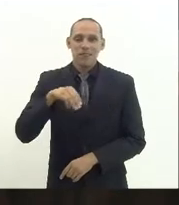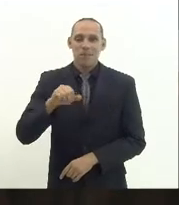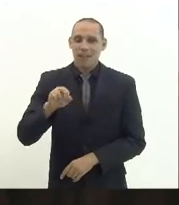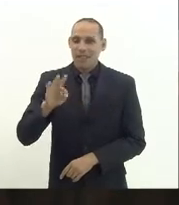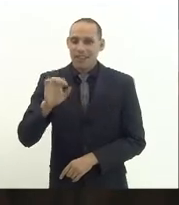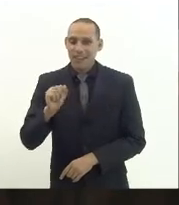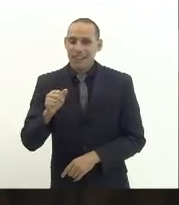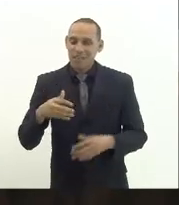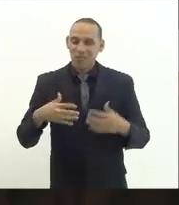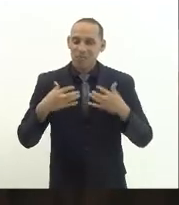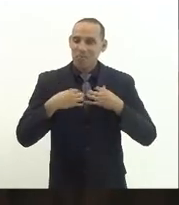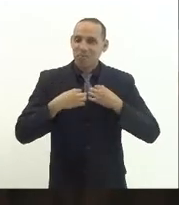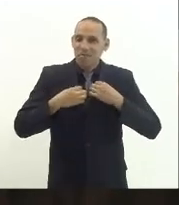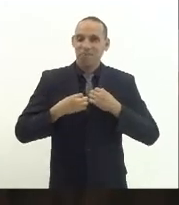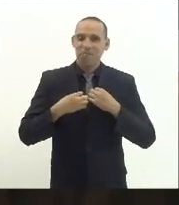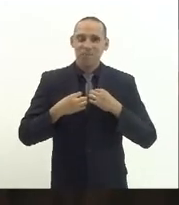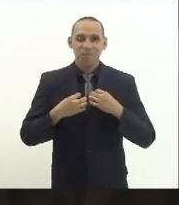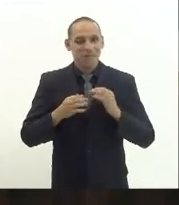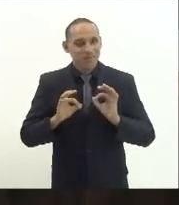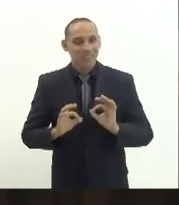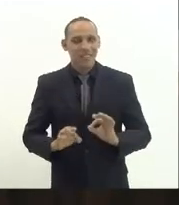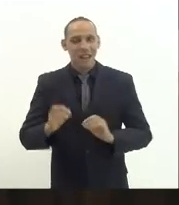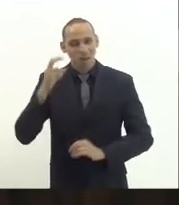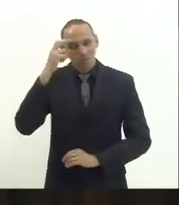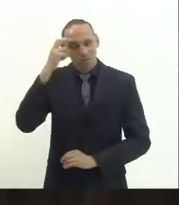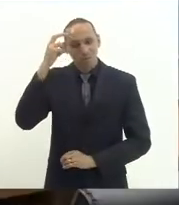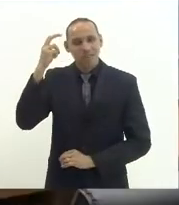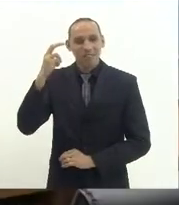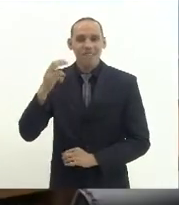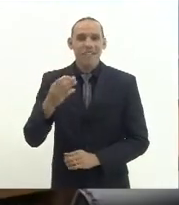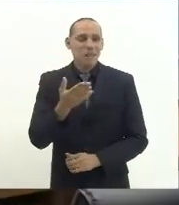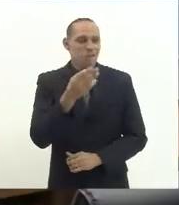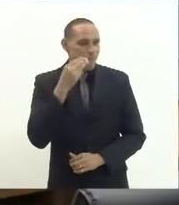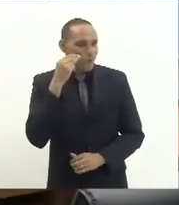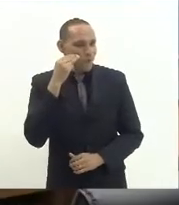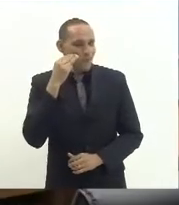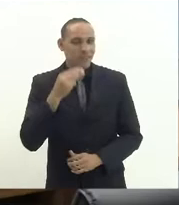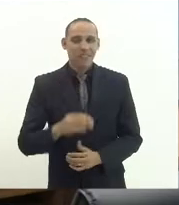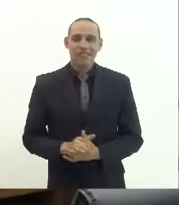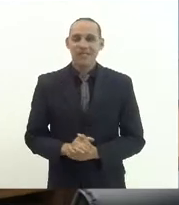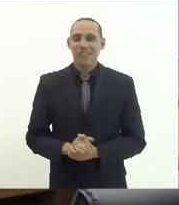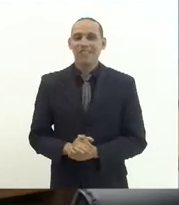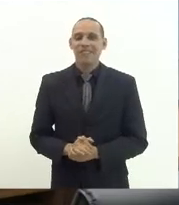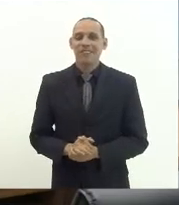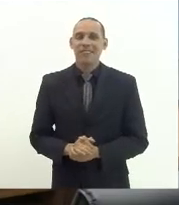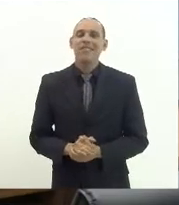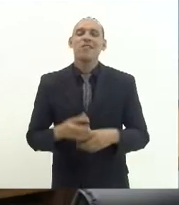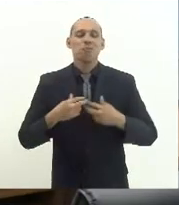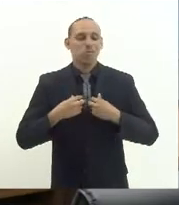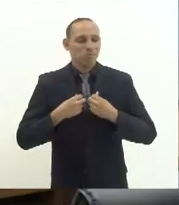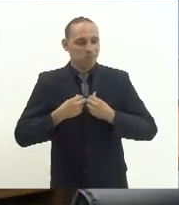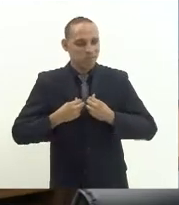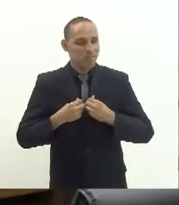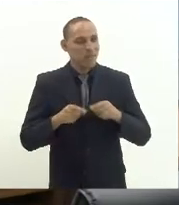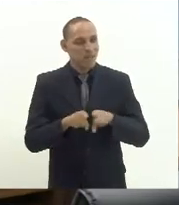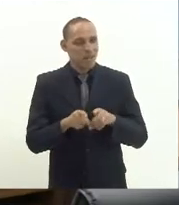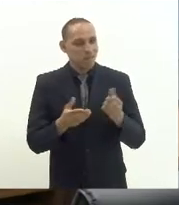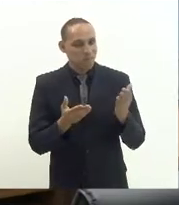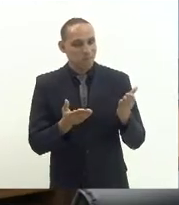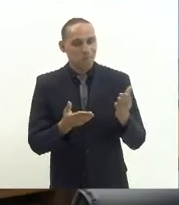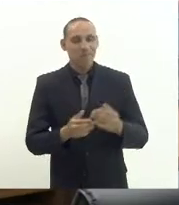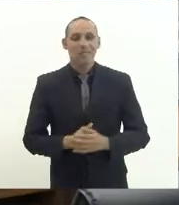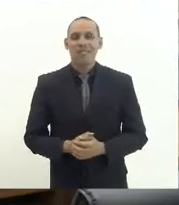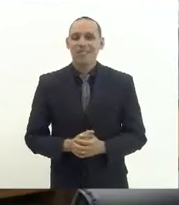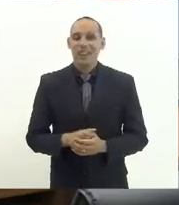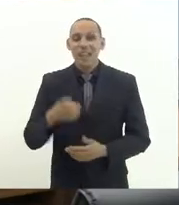sempre elegante na sua sabedoria ele tá da Mônica sempre muito elegante também